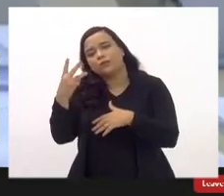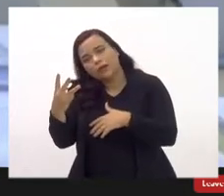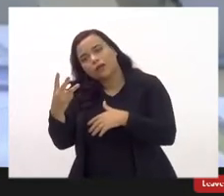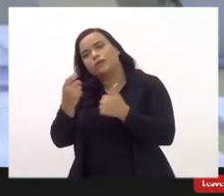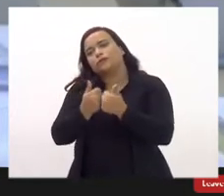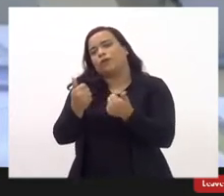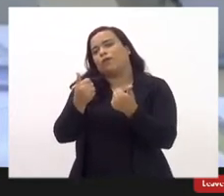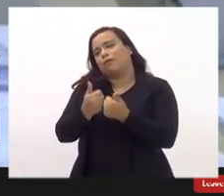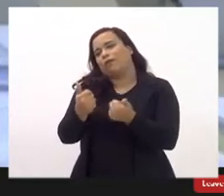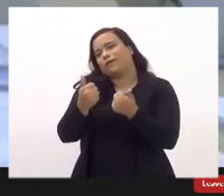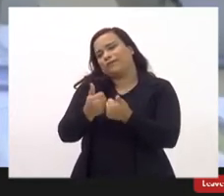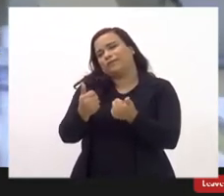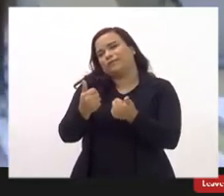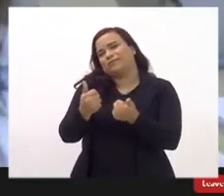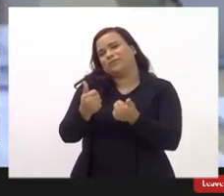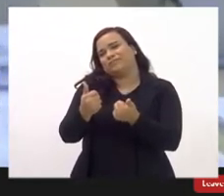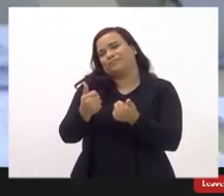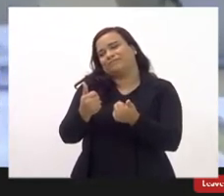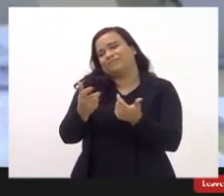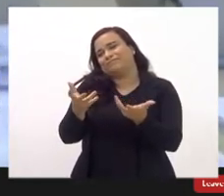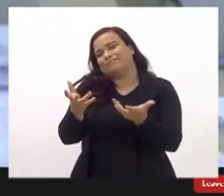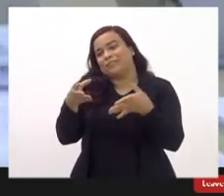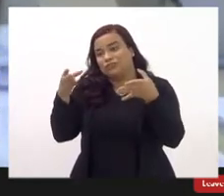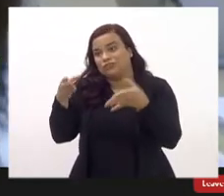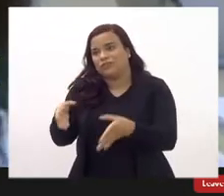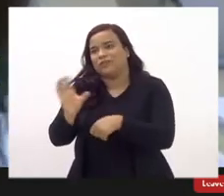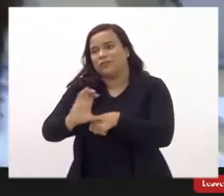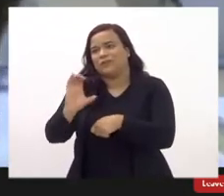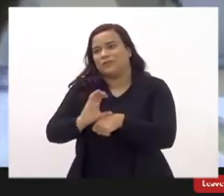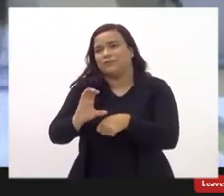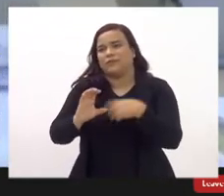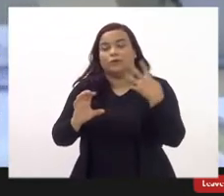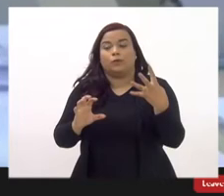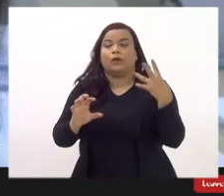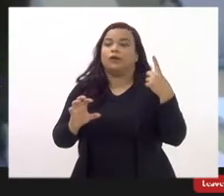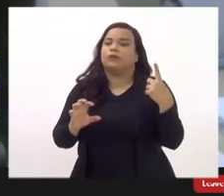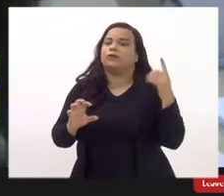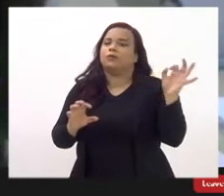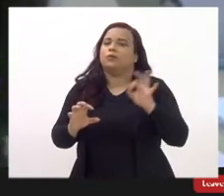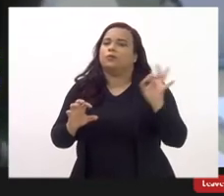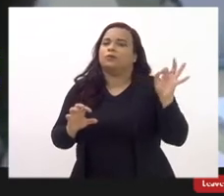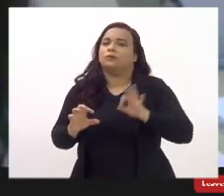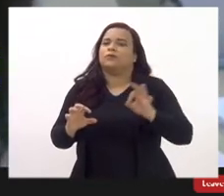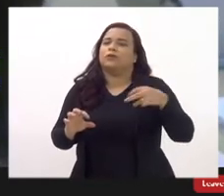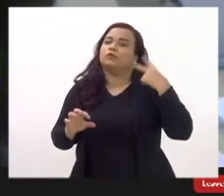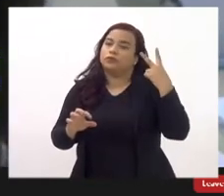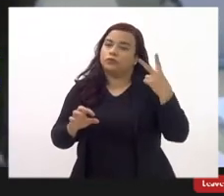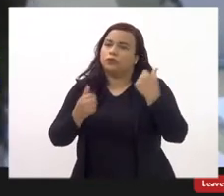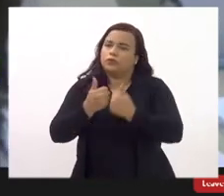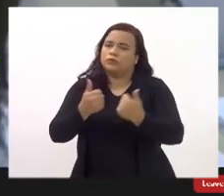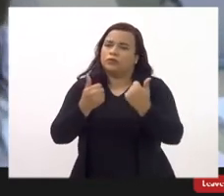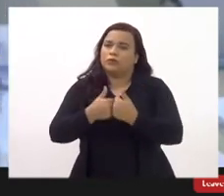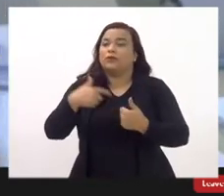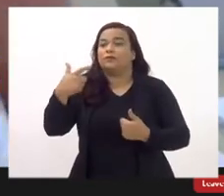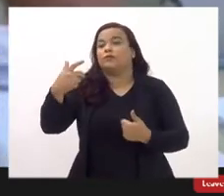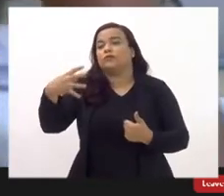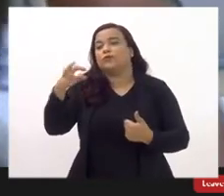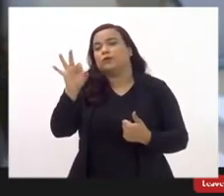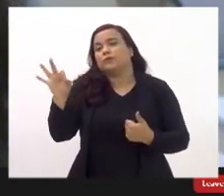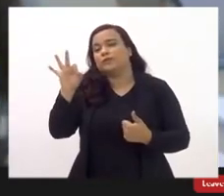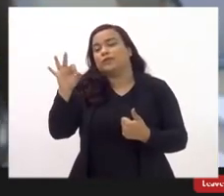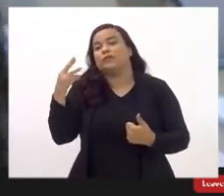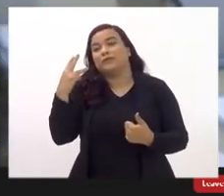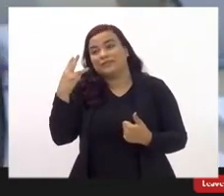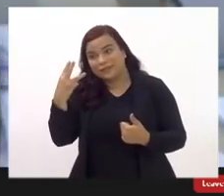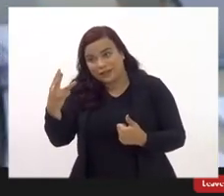chegar na escola. A gente tem 41% que utilizam 2 meios de transporte e 24% 3 meios de transporte. Então, o que eu